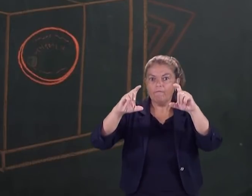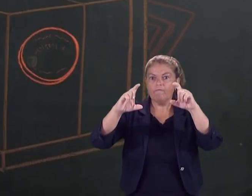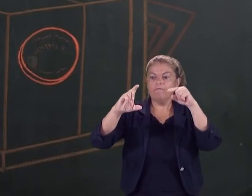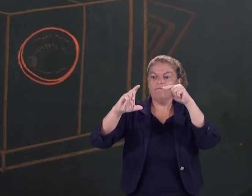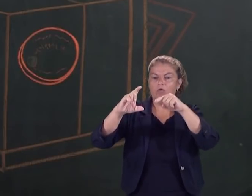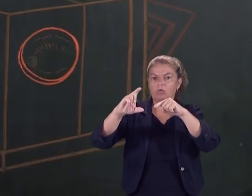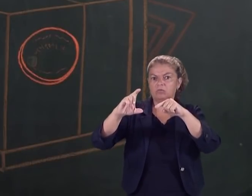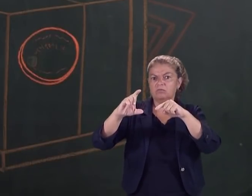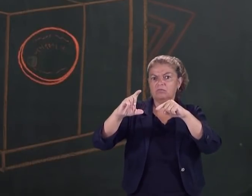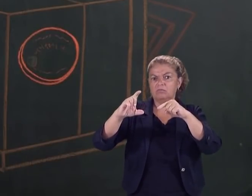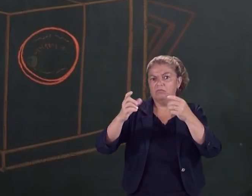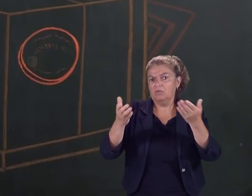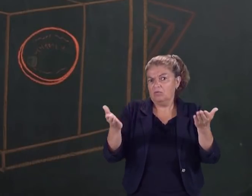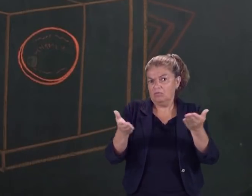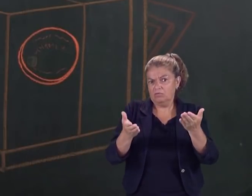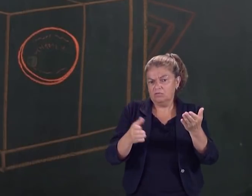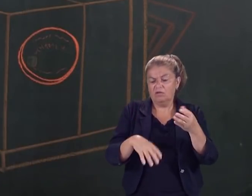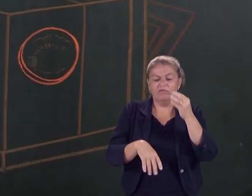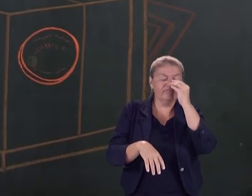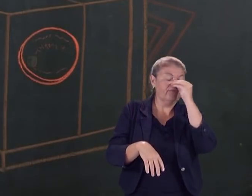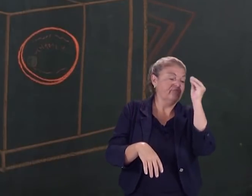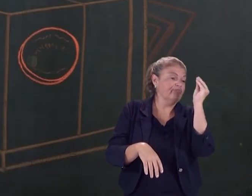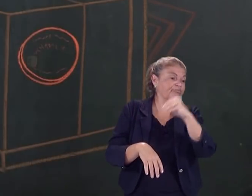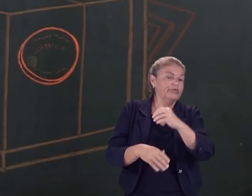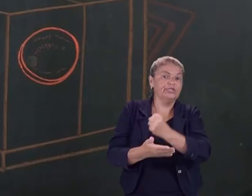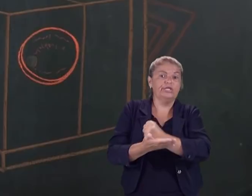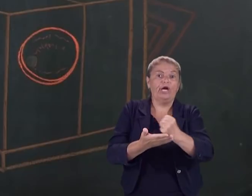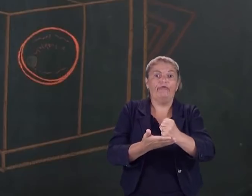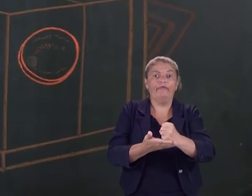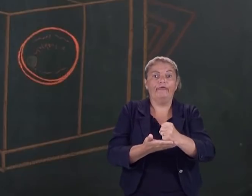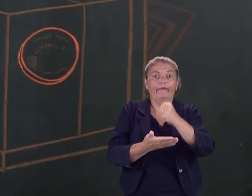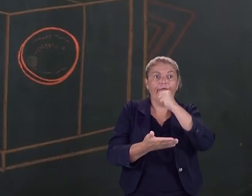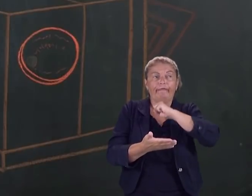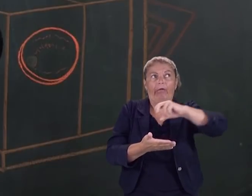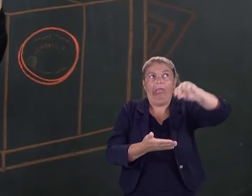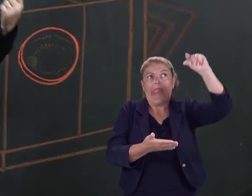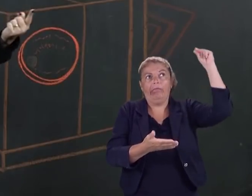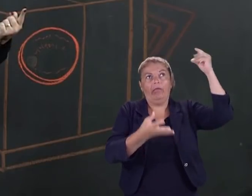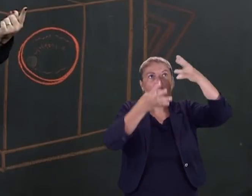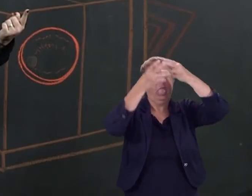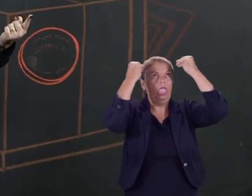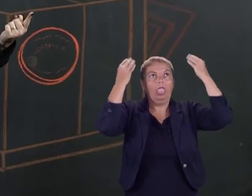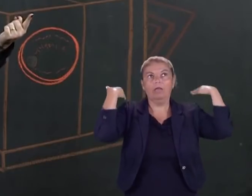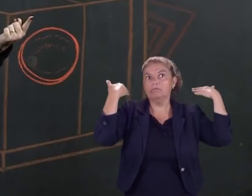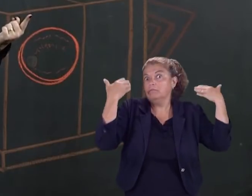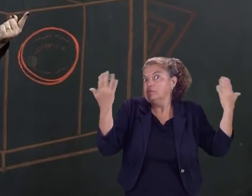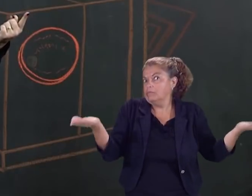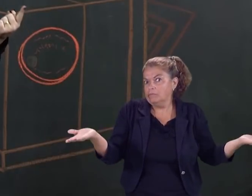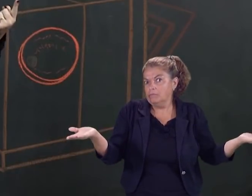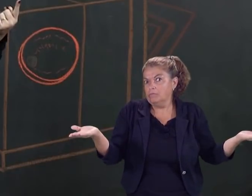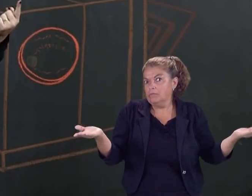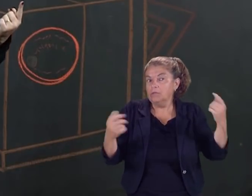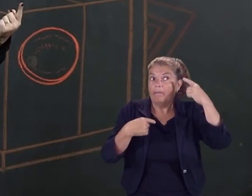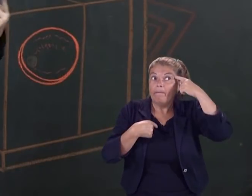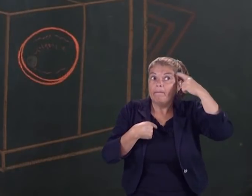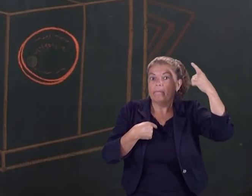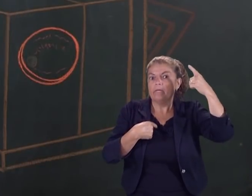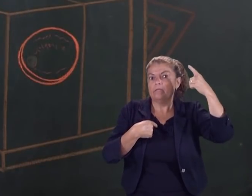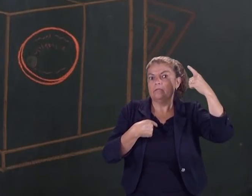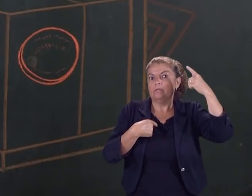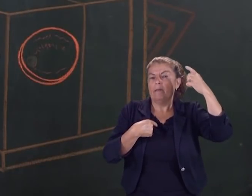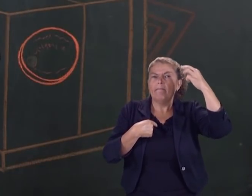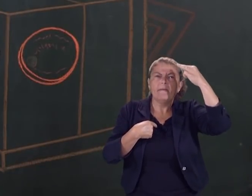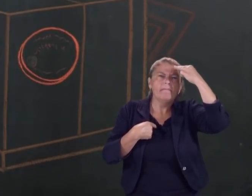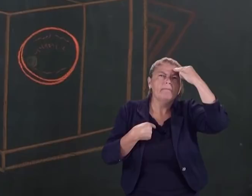vezes, até fútil, né? Você tira a fotografia do seu rosto 20 vezes para postar uma, depois você exclui todas as outras. Pensa na ideia